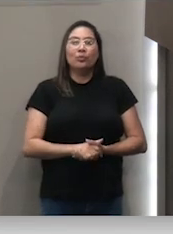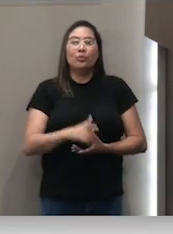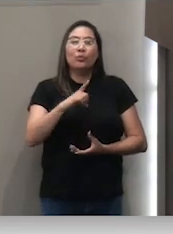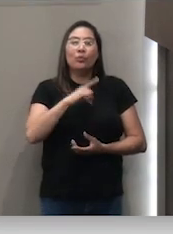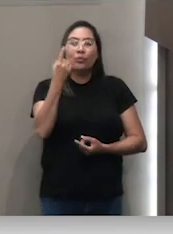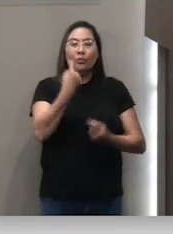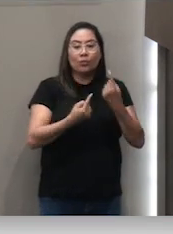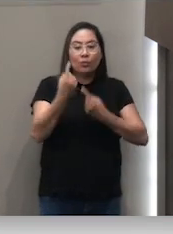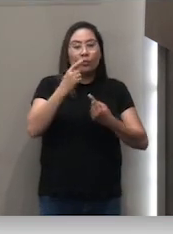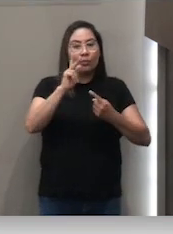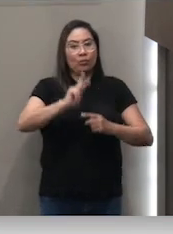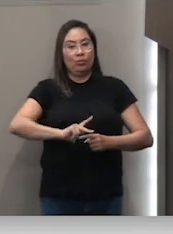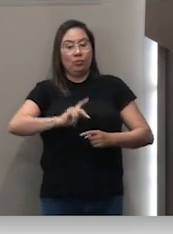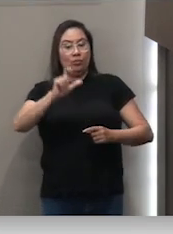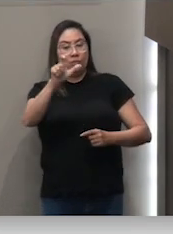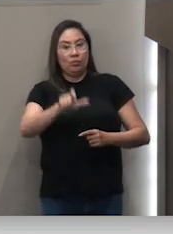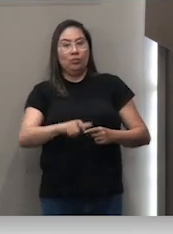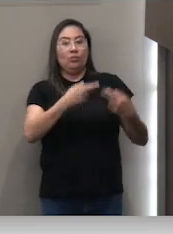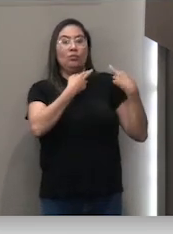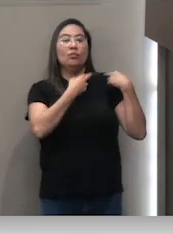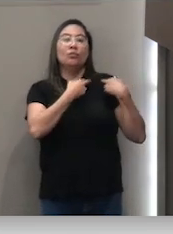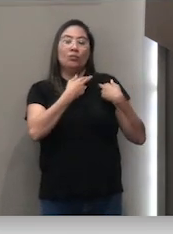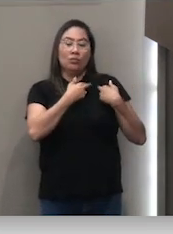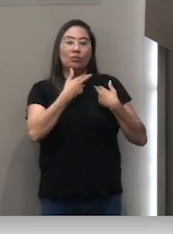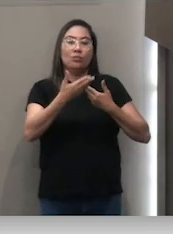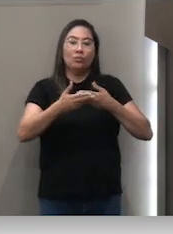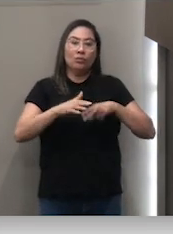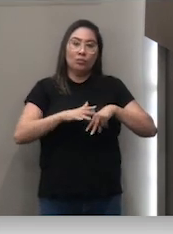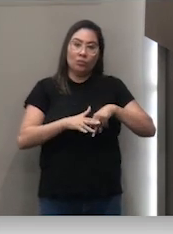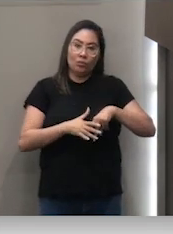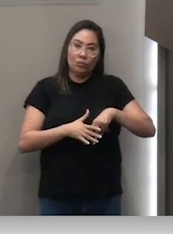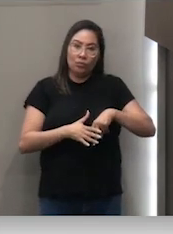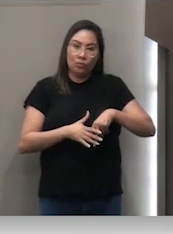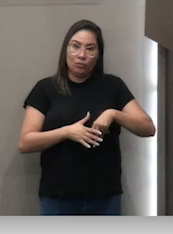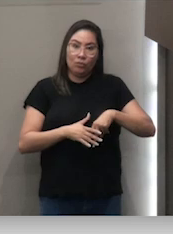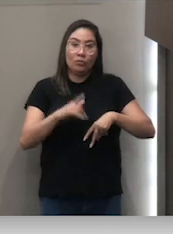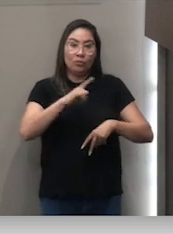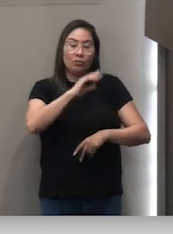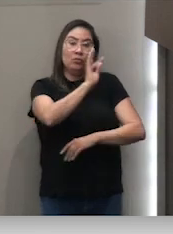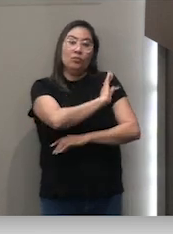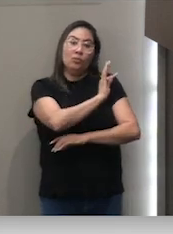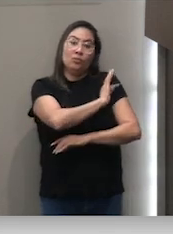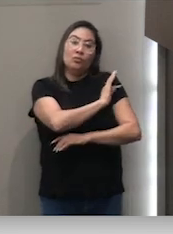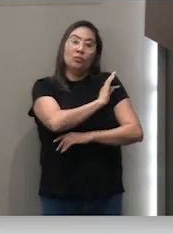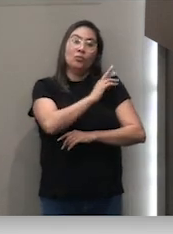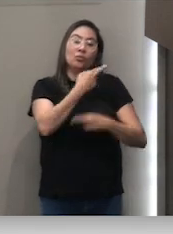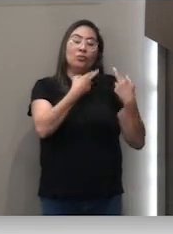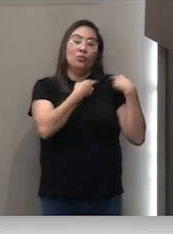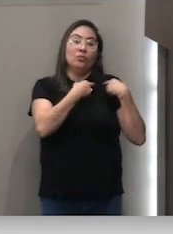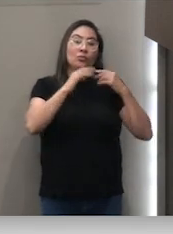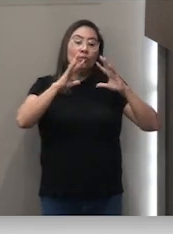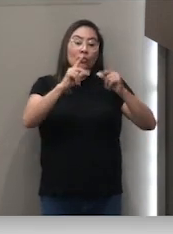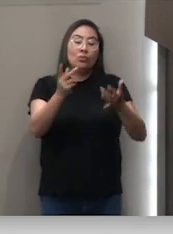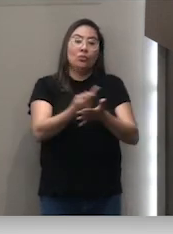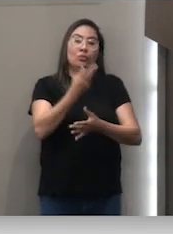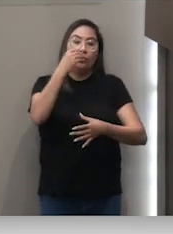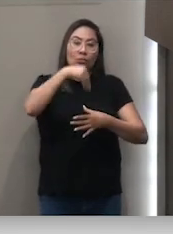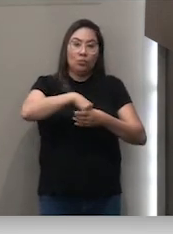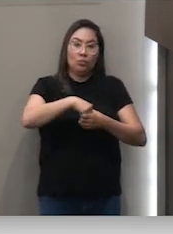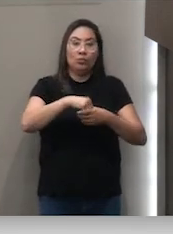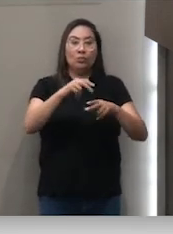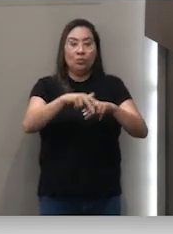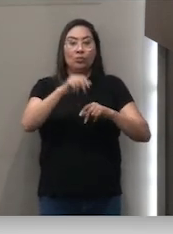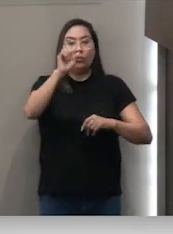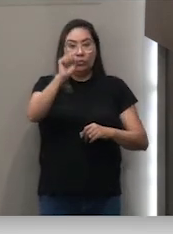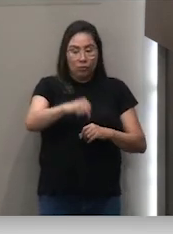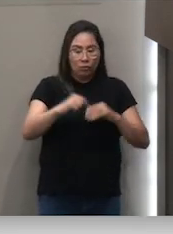Existe alguém que é o responsável por atender o paciente. Existe um diretor técnico que é responsável por tudo que acontece lá dentro. Portanto,